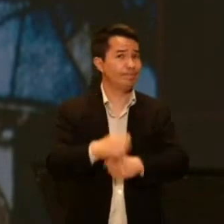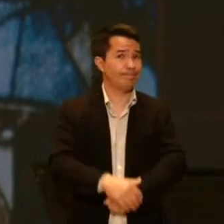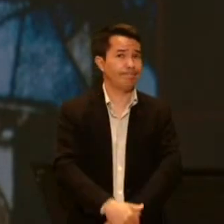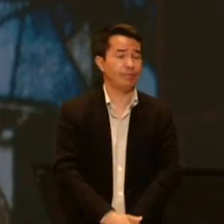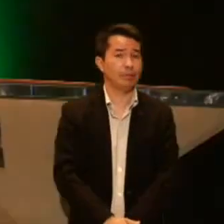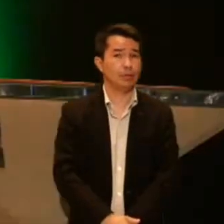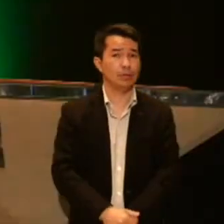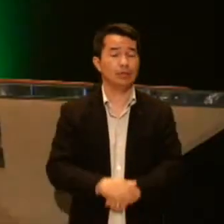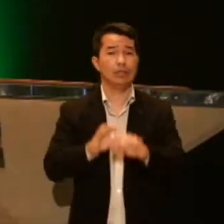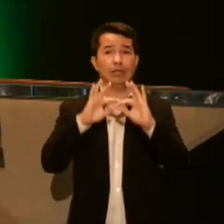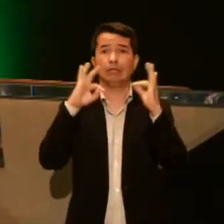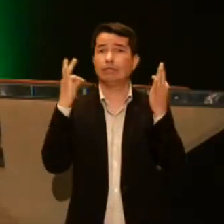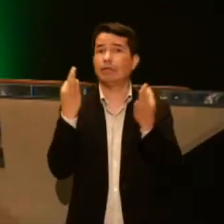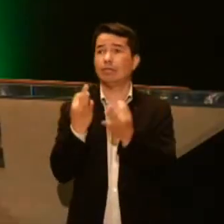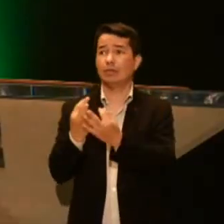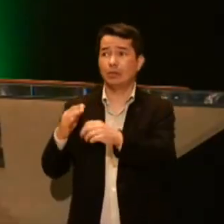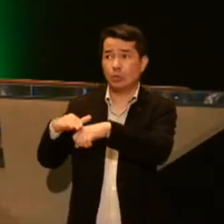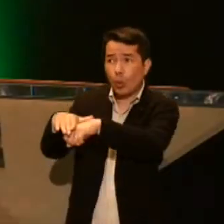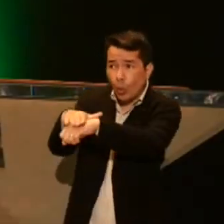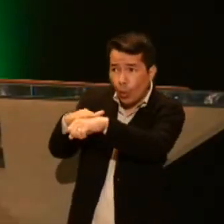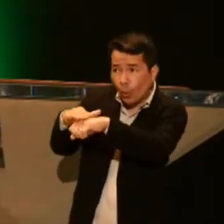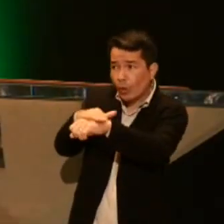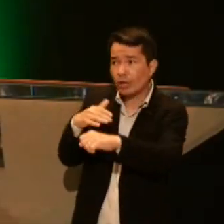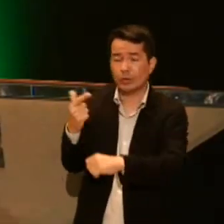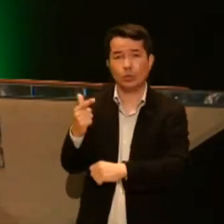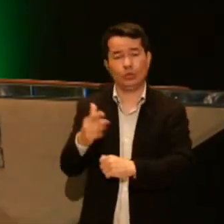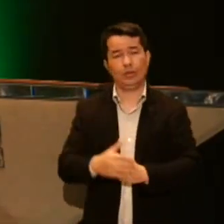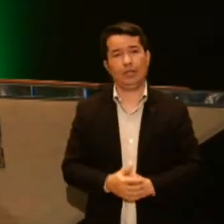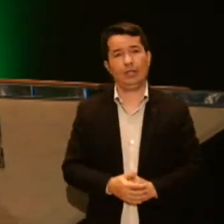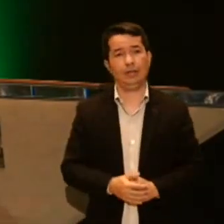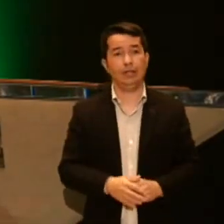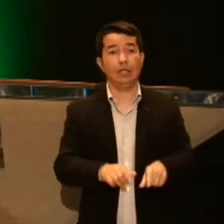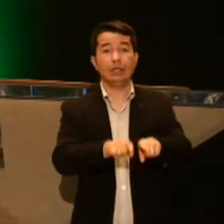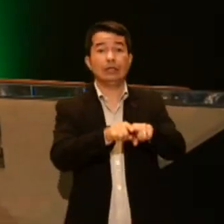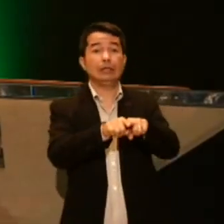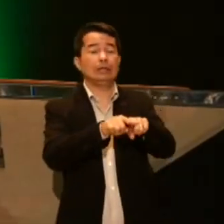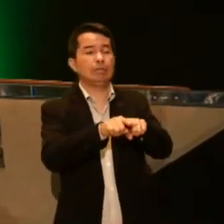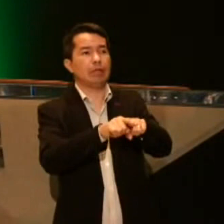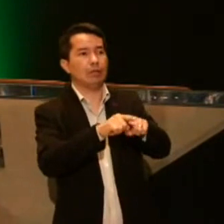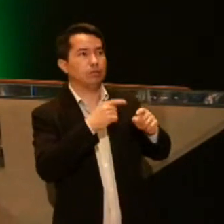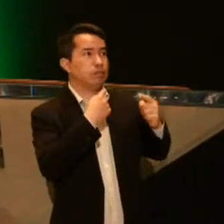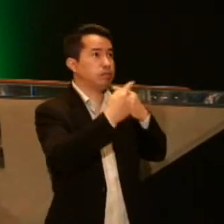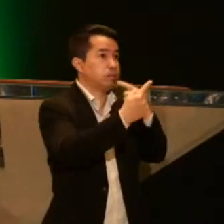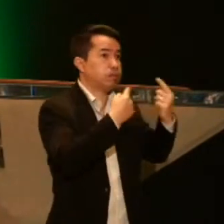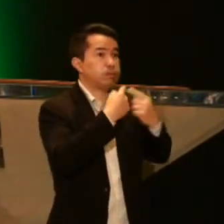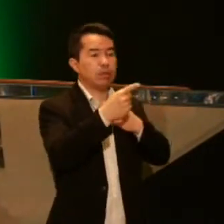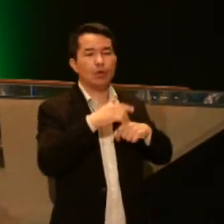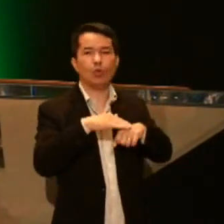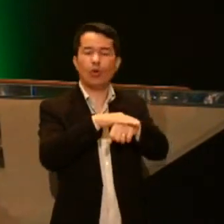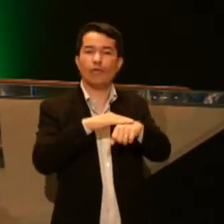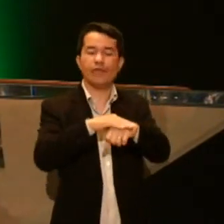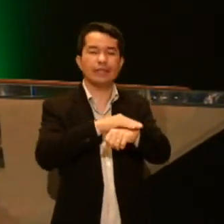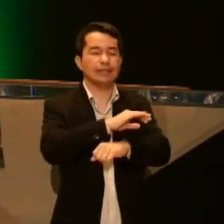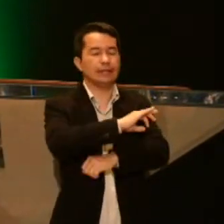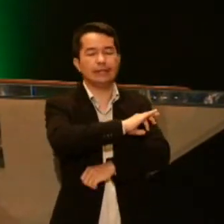não se conversam, tem irmão que não fala com irmão há vários